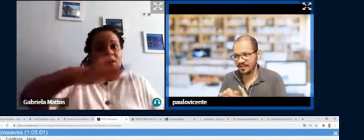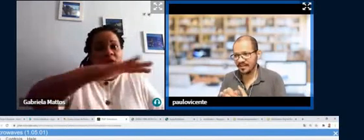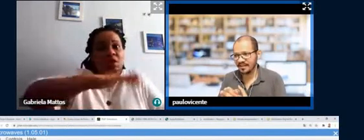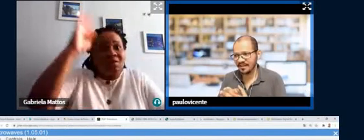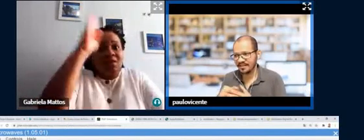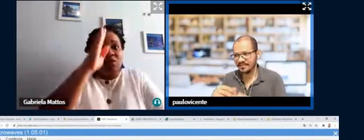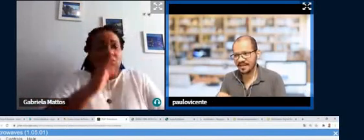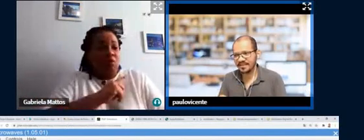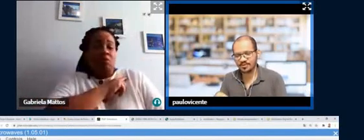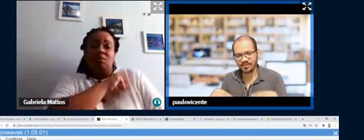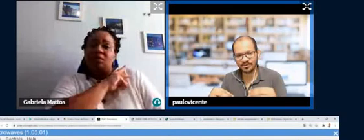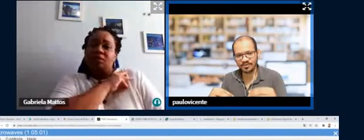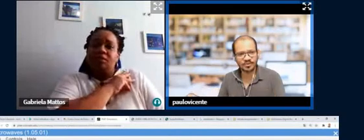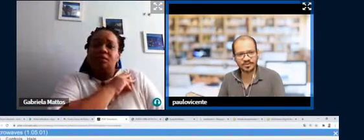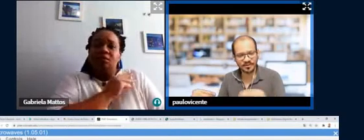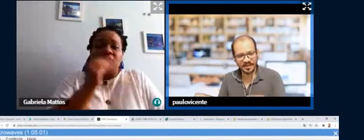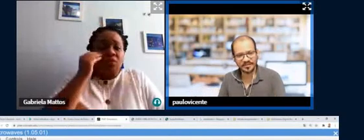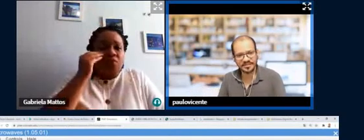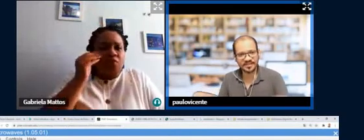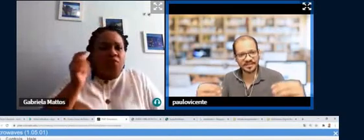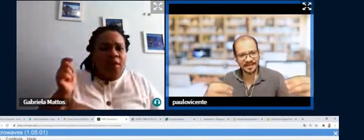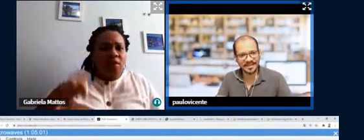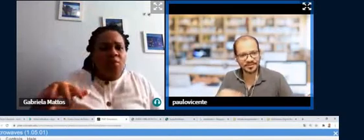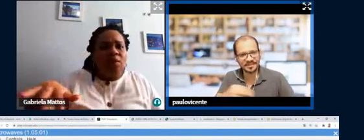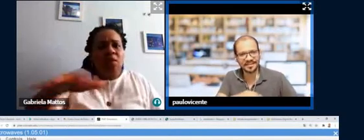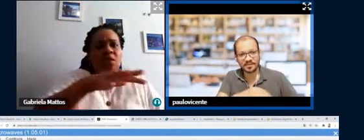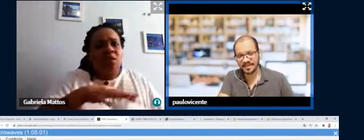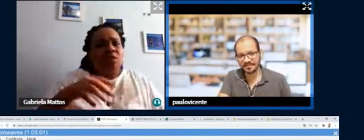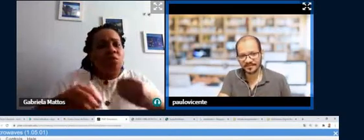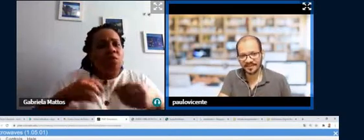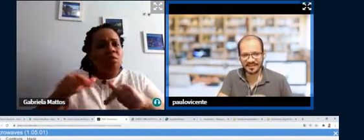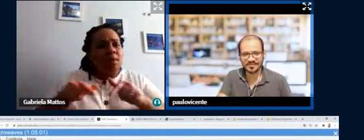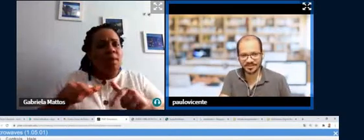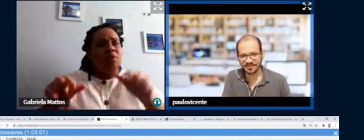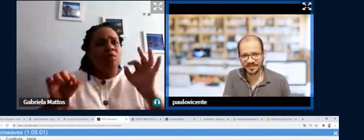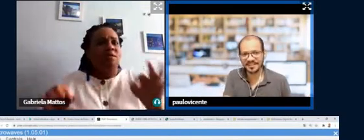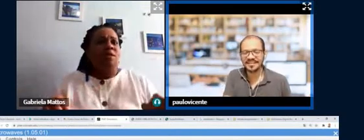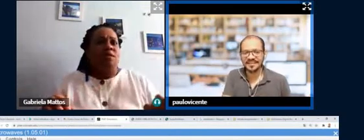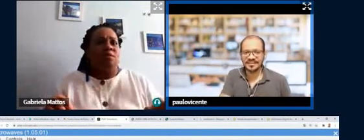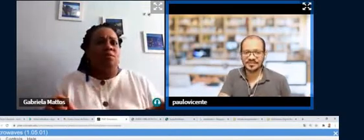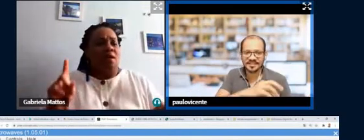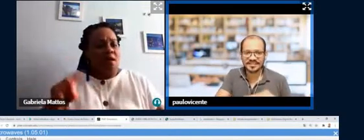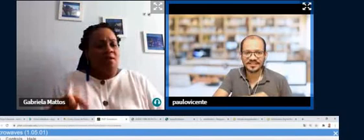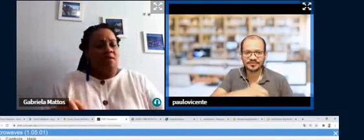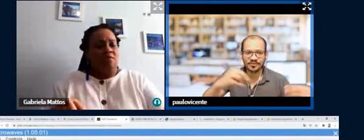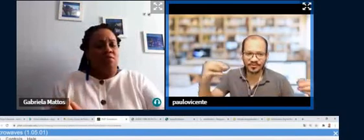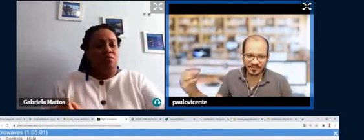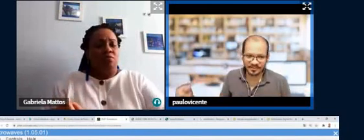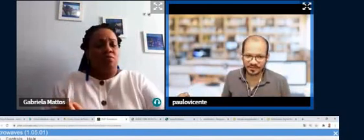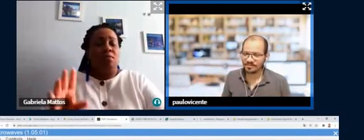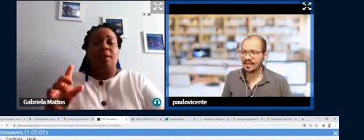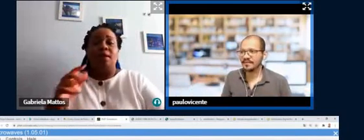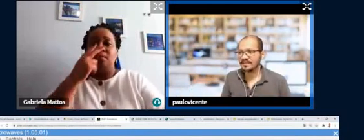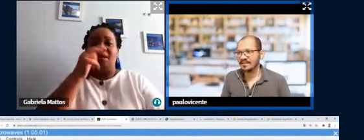do Enem é verificar se os conteúdos do nível médio estão sendo trabalhados de maneira adequada. É esse o objetivo do Enem. Só que ele se transformou num